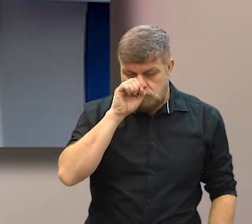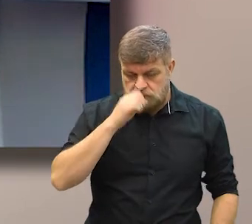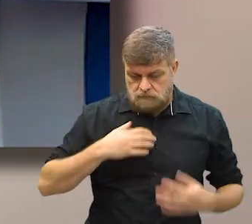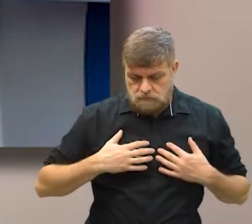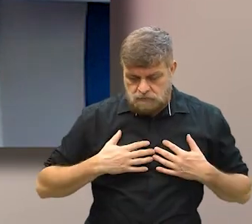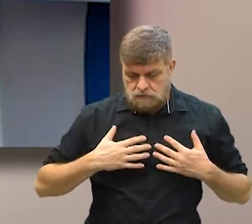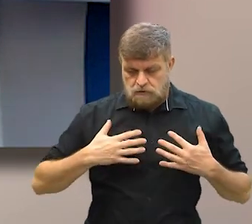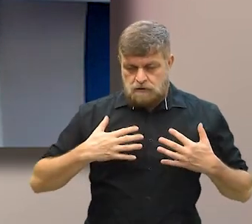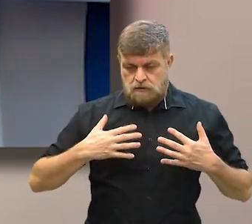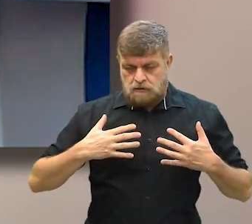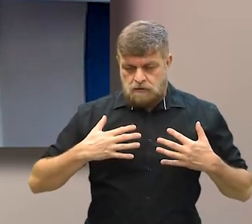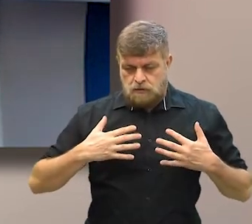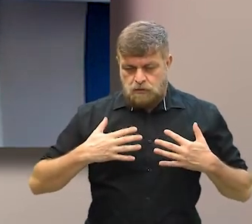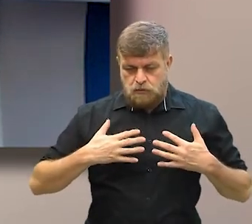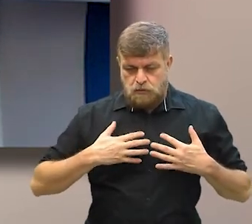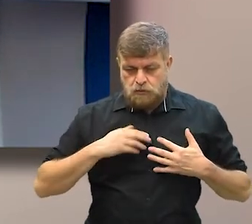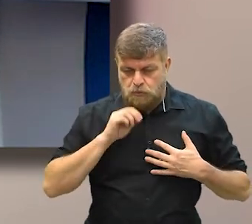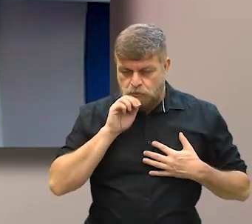o ar que sai.